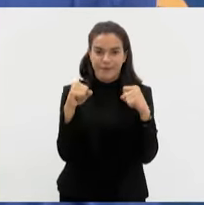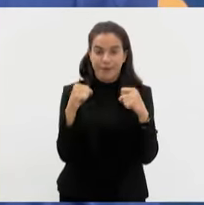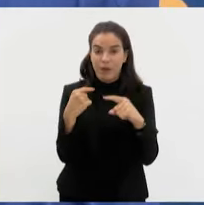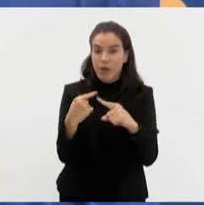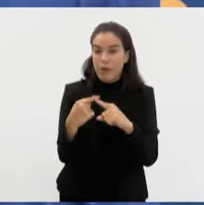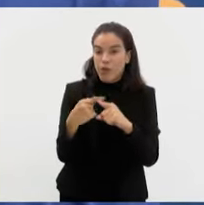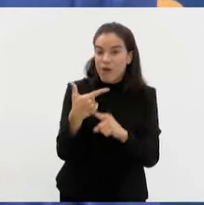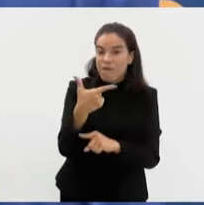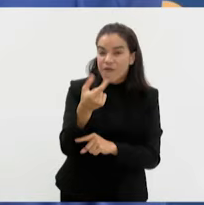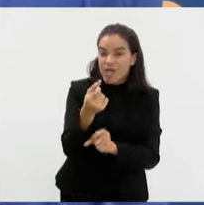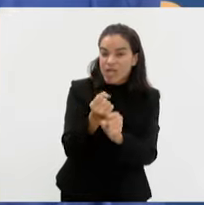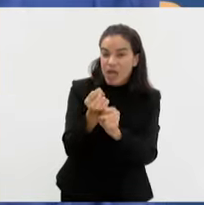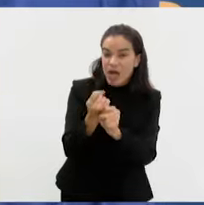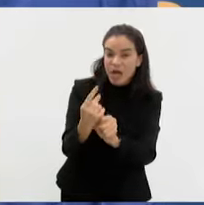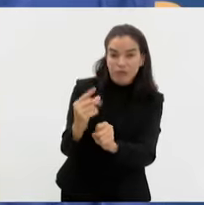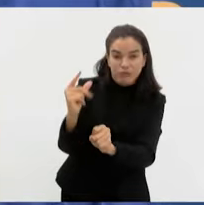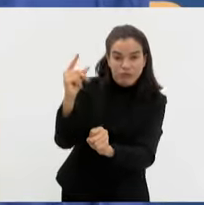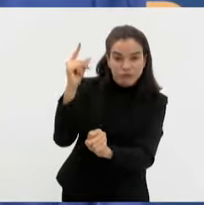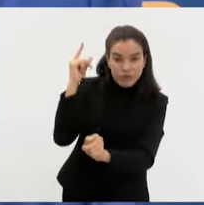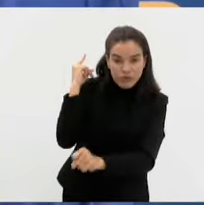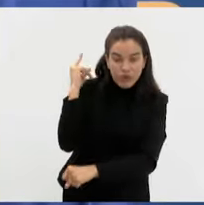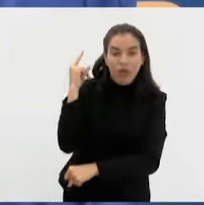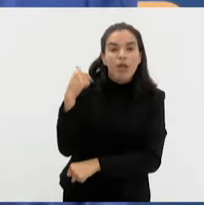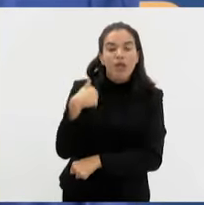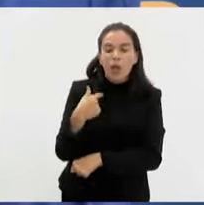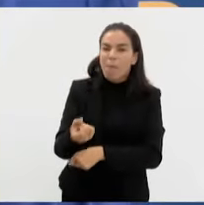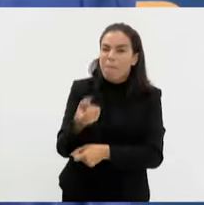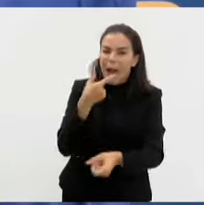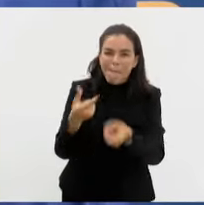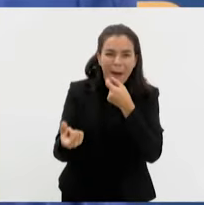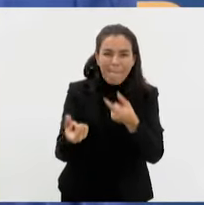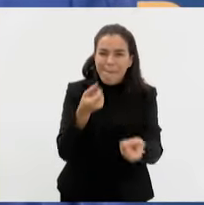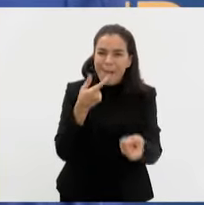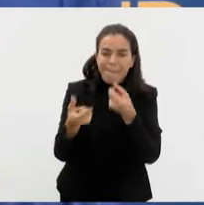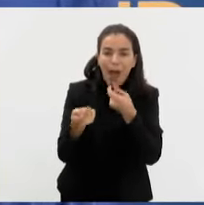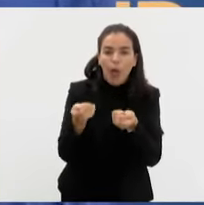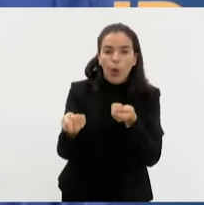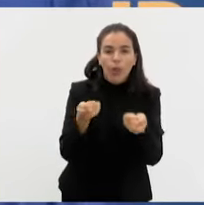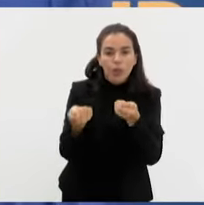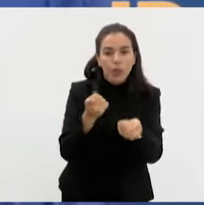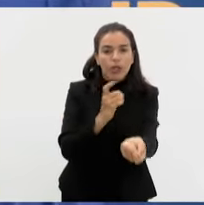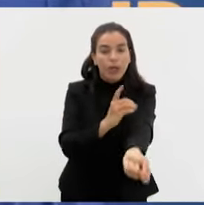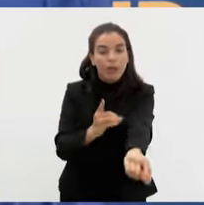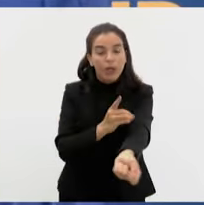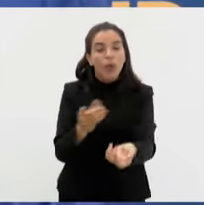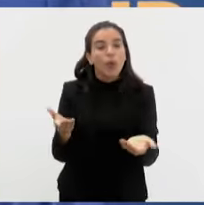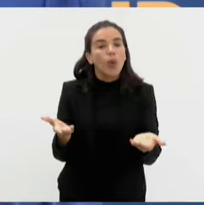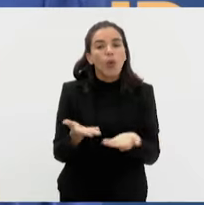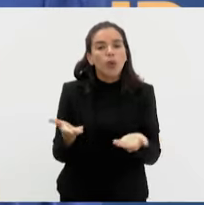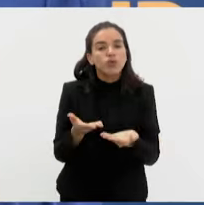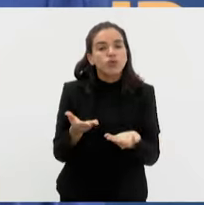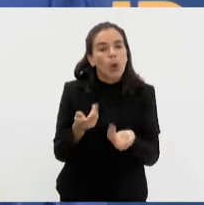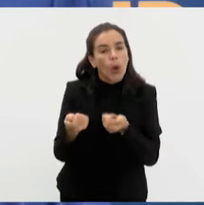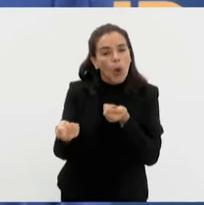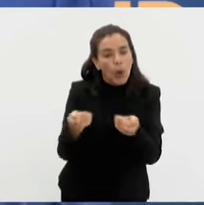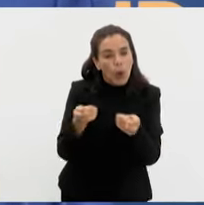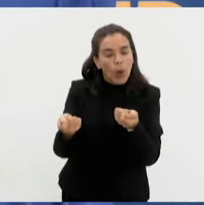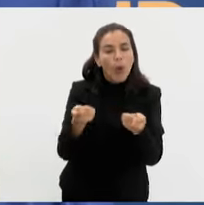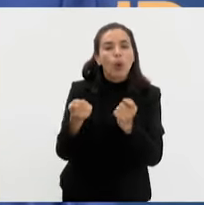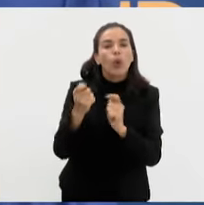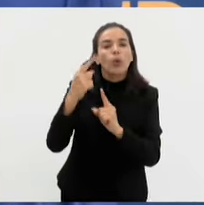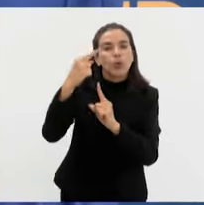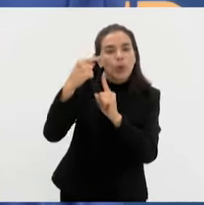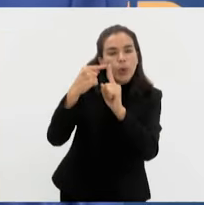eu há 20 anos atrás eu fazia uso de medicamento para controle da diabetes. Eu consigo hoje controlar a minha glicose